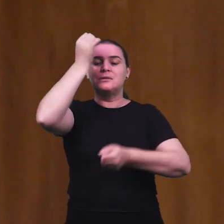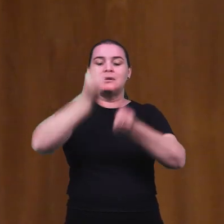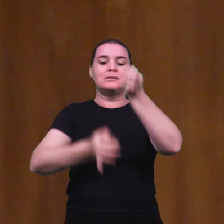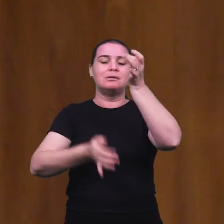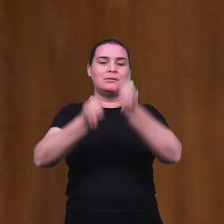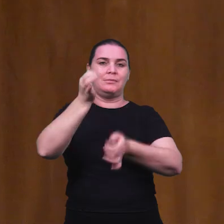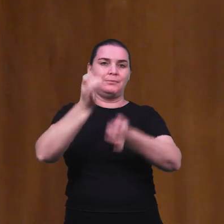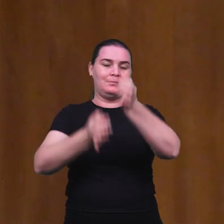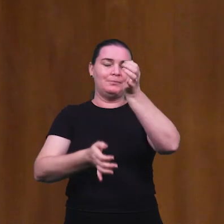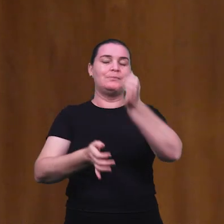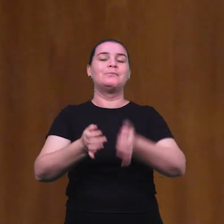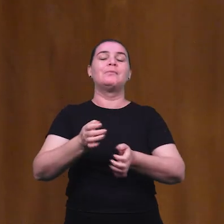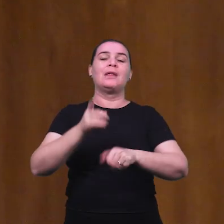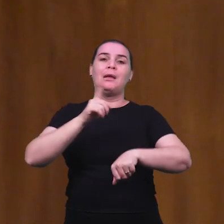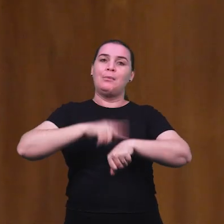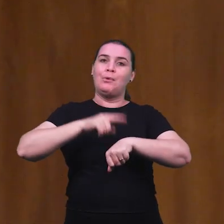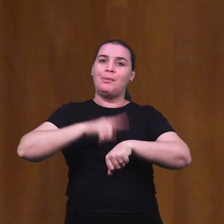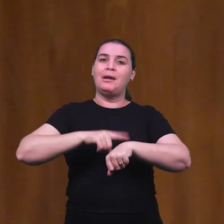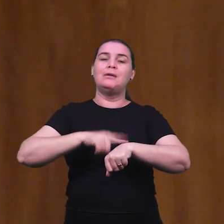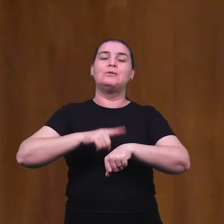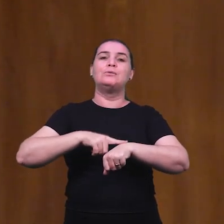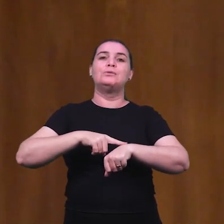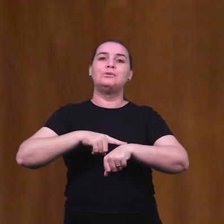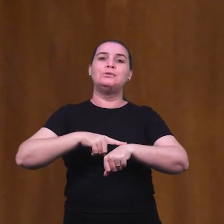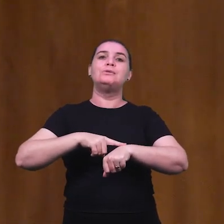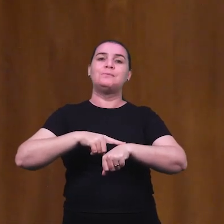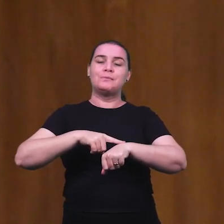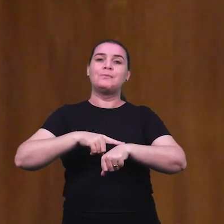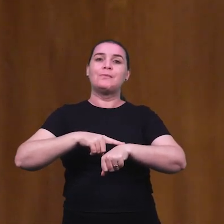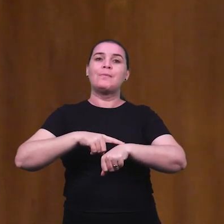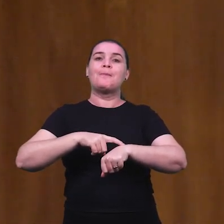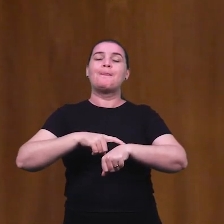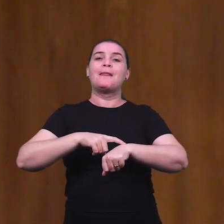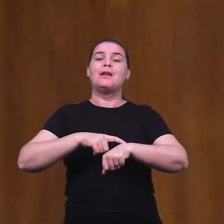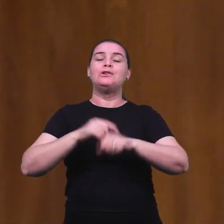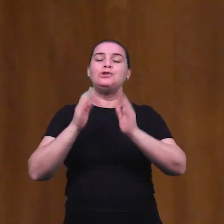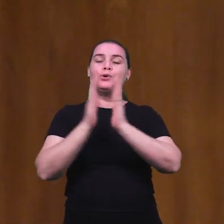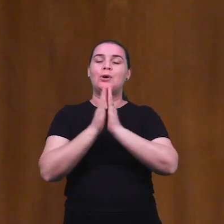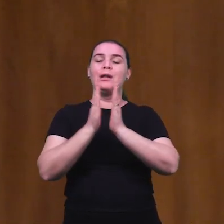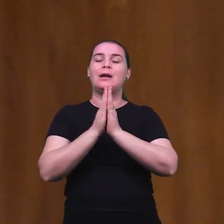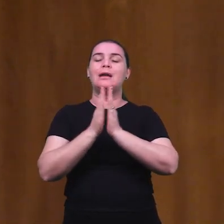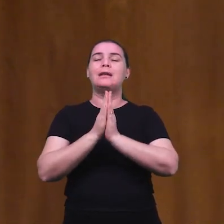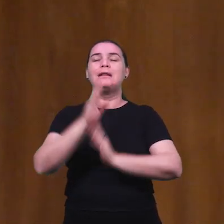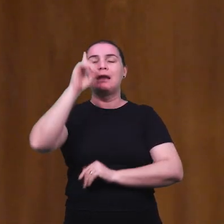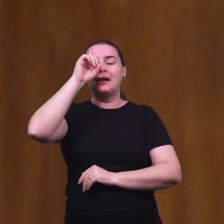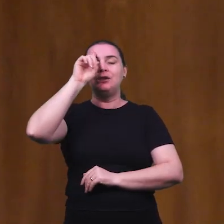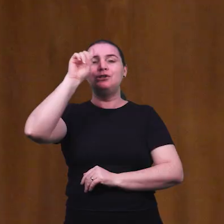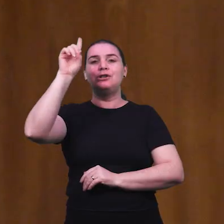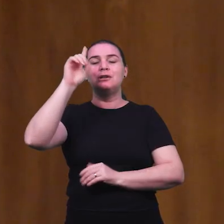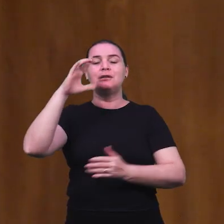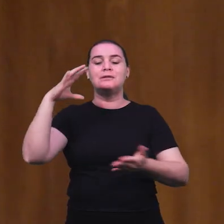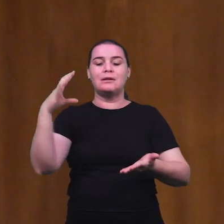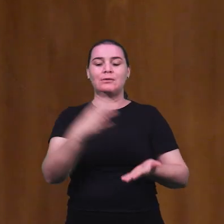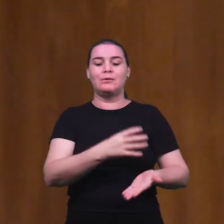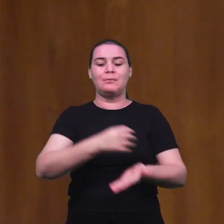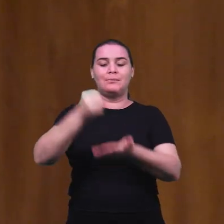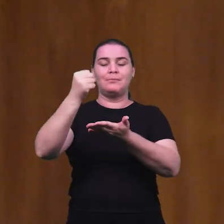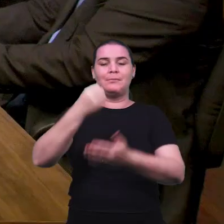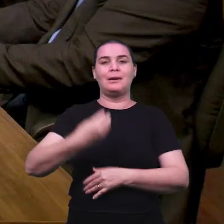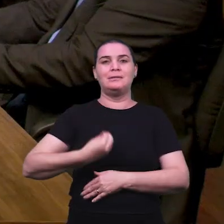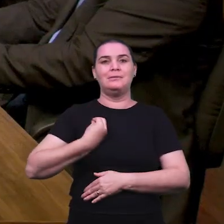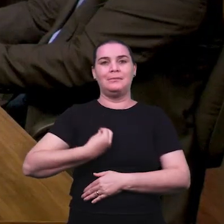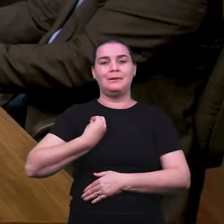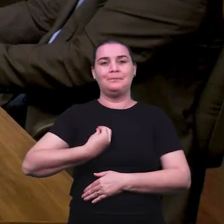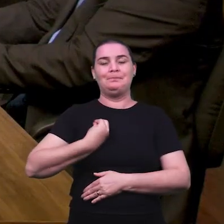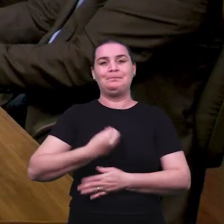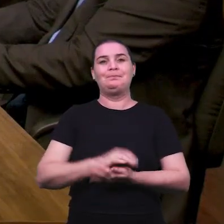o Espírito Santo, porque tudo o que nós queremos é no grande dia participar das bodas do Cordeiro na eternidade. E o